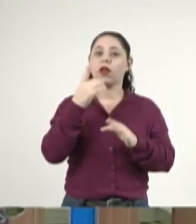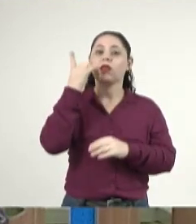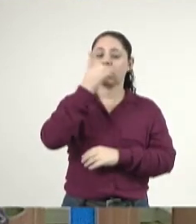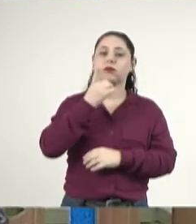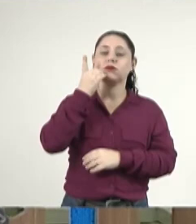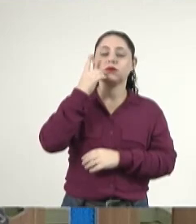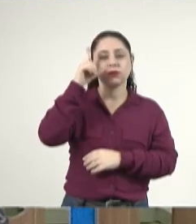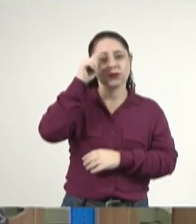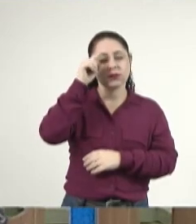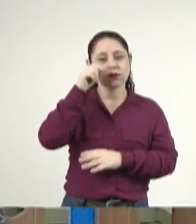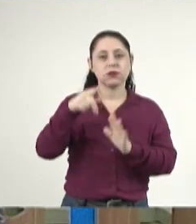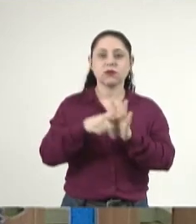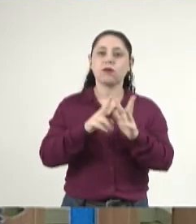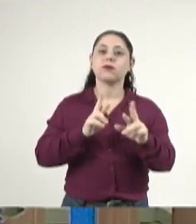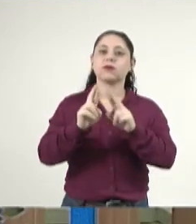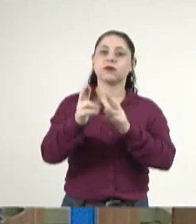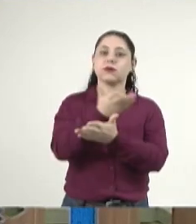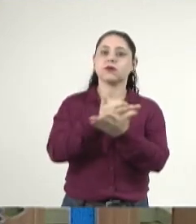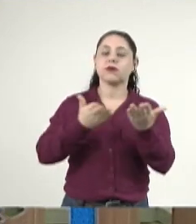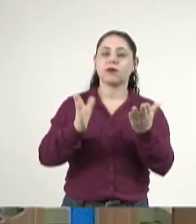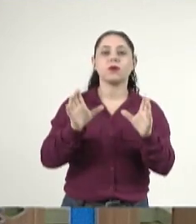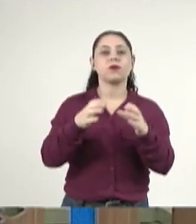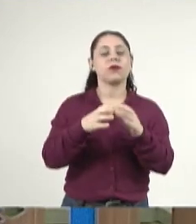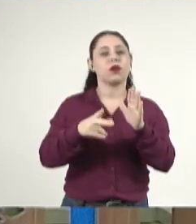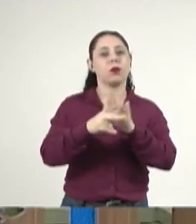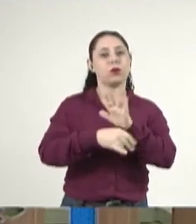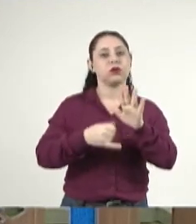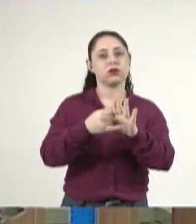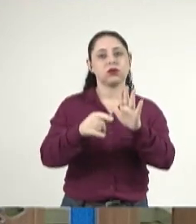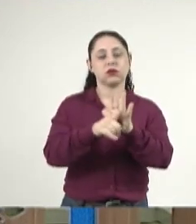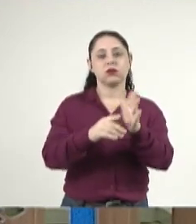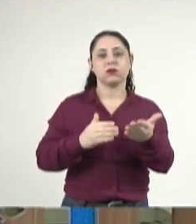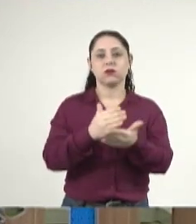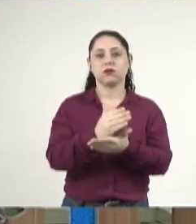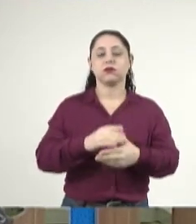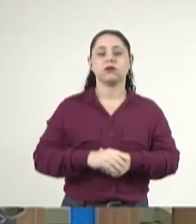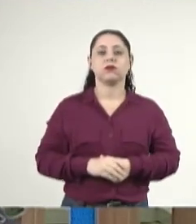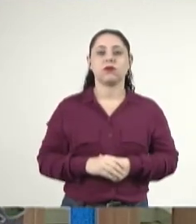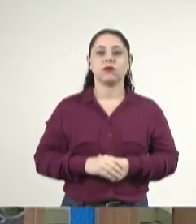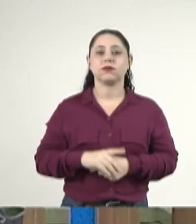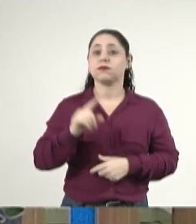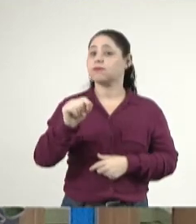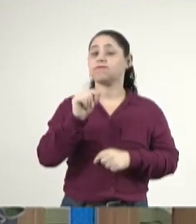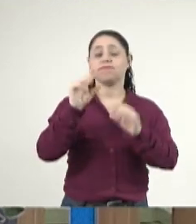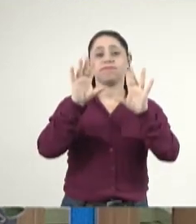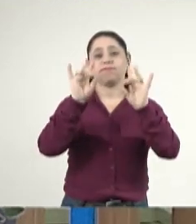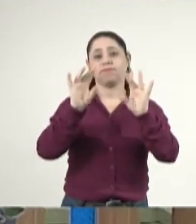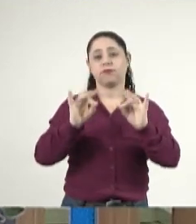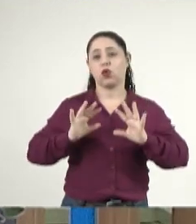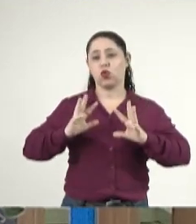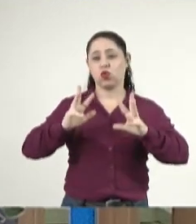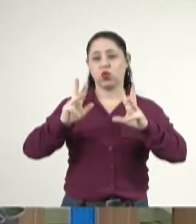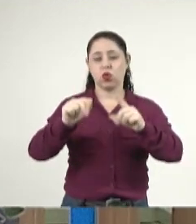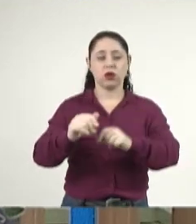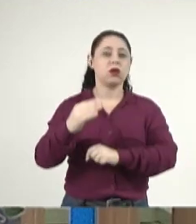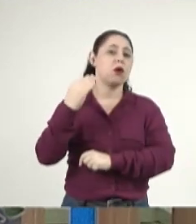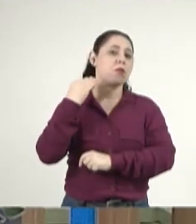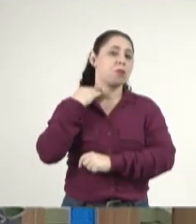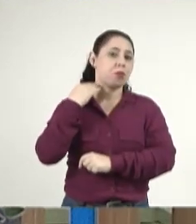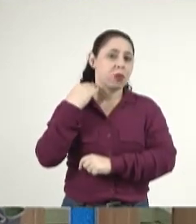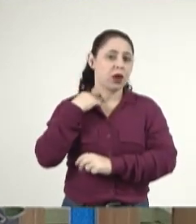deputado Gerson Claro com relação a essa lei aprovada. e que estabelece que todos os bancos